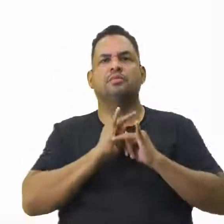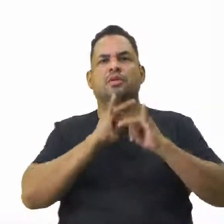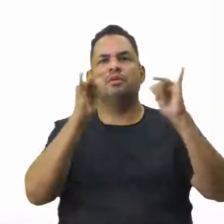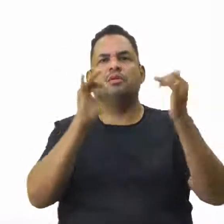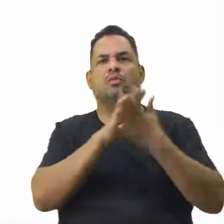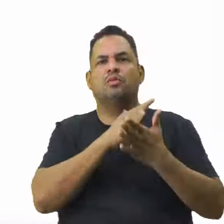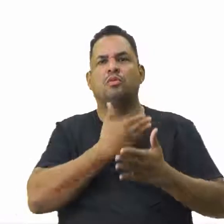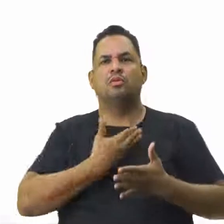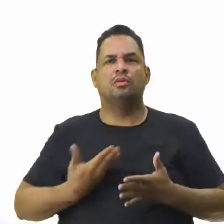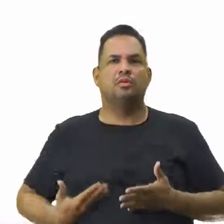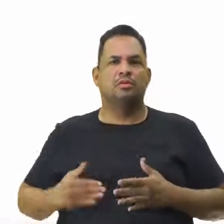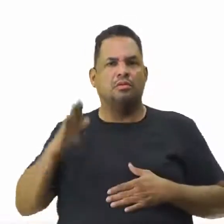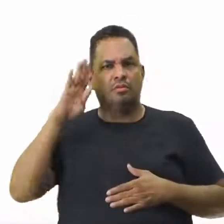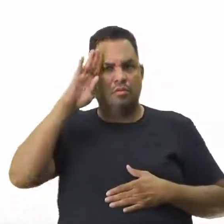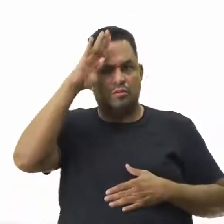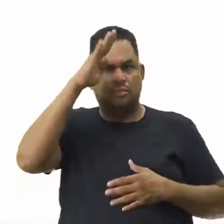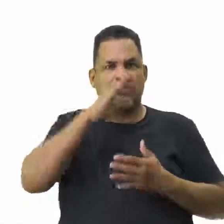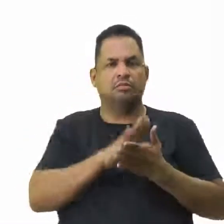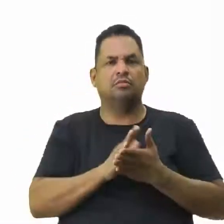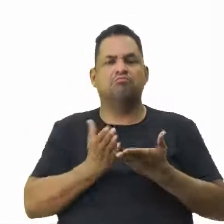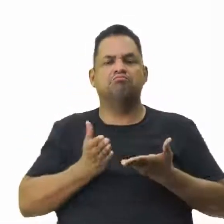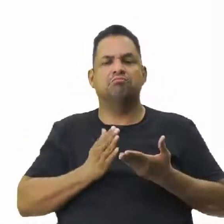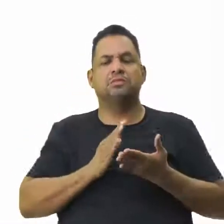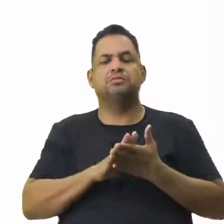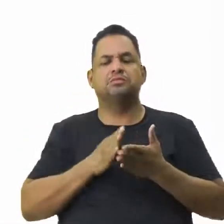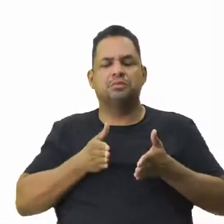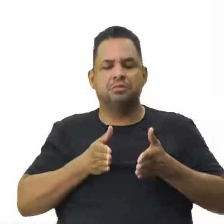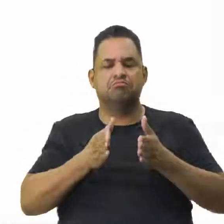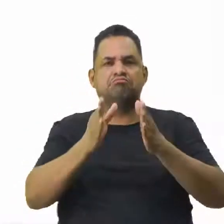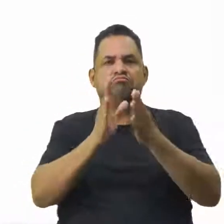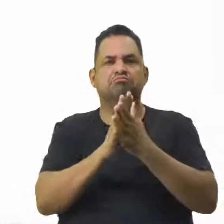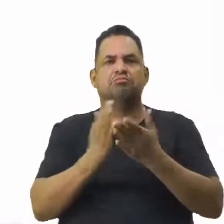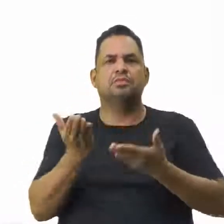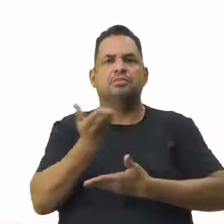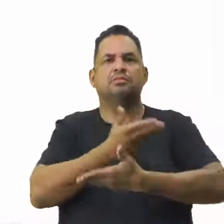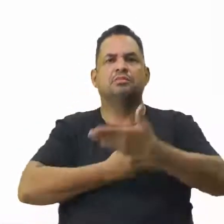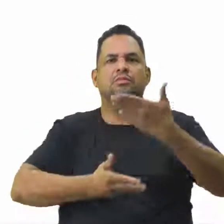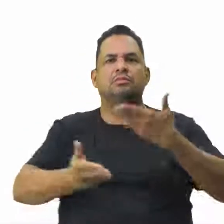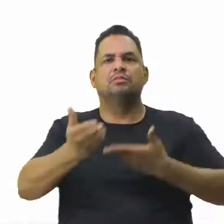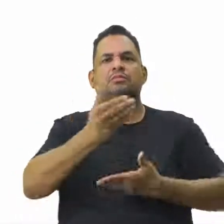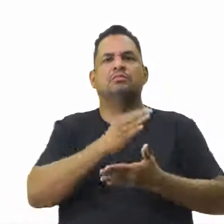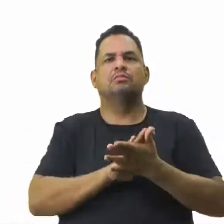militar. O grande caminho a seguir, a integração. Olha aqui a